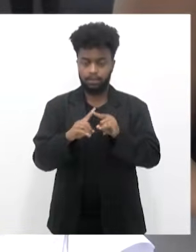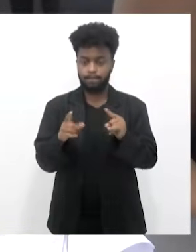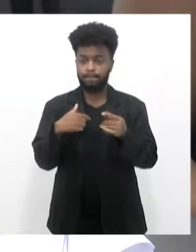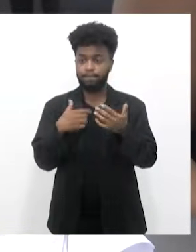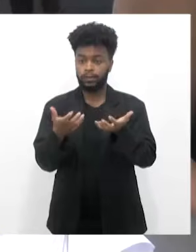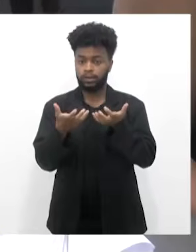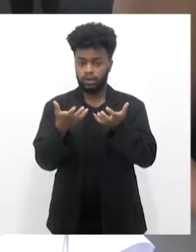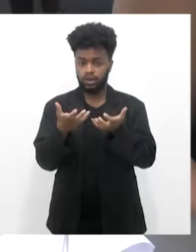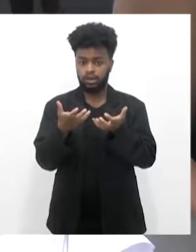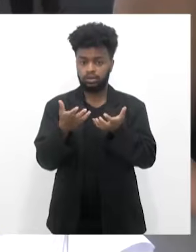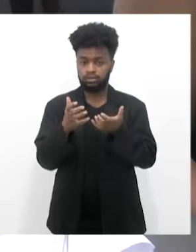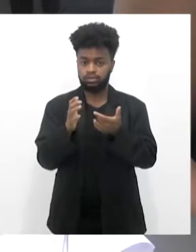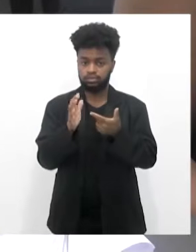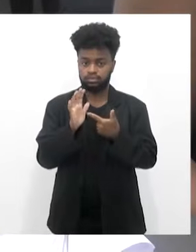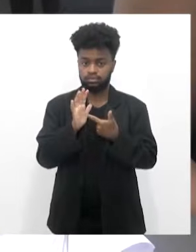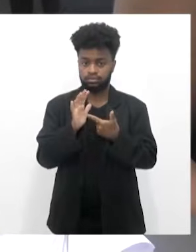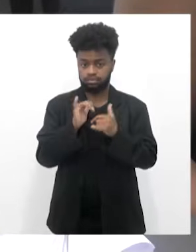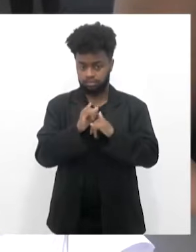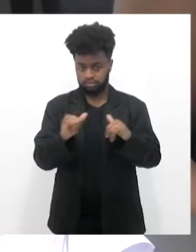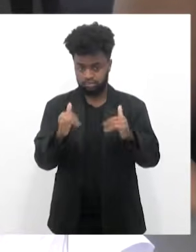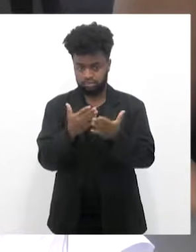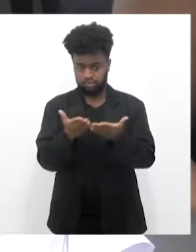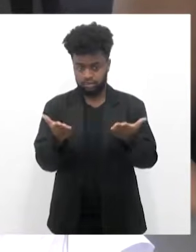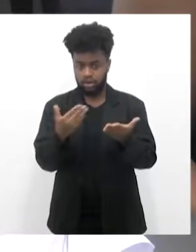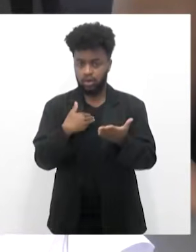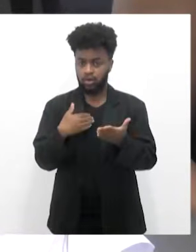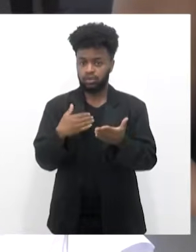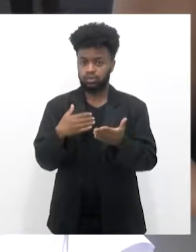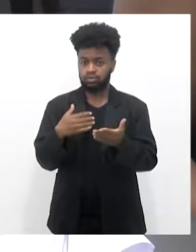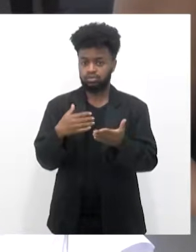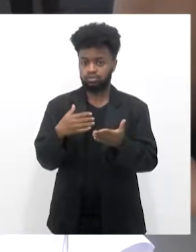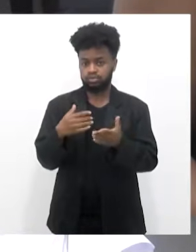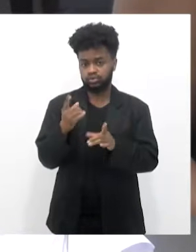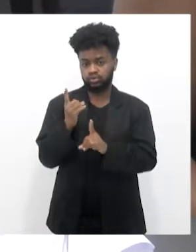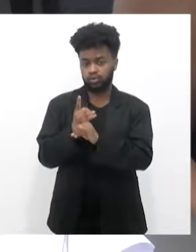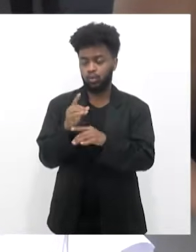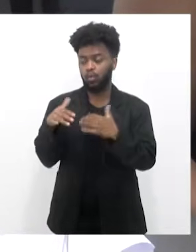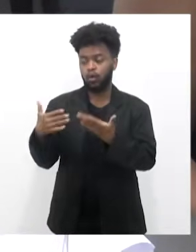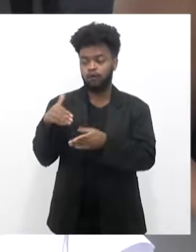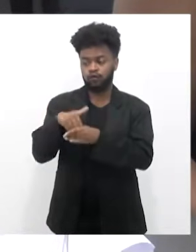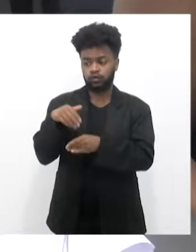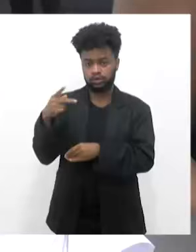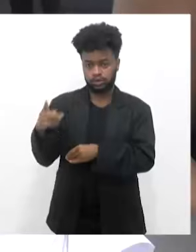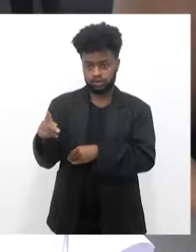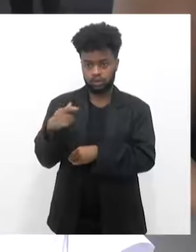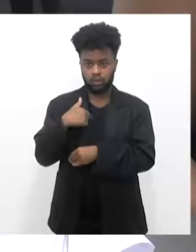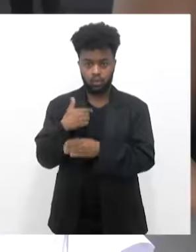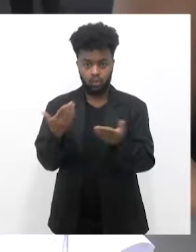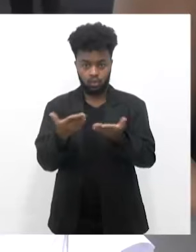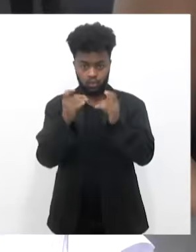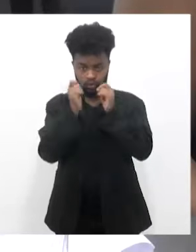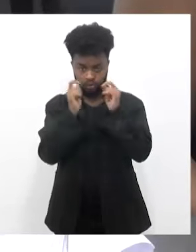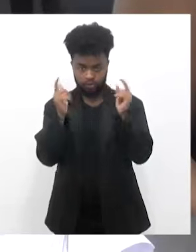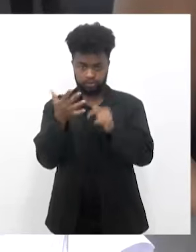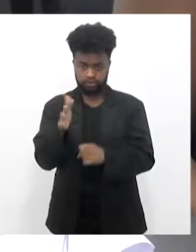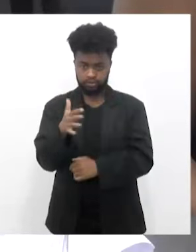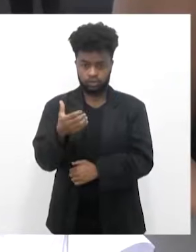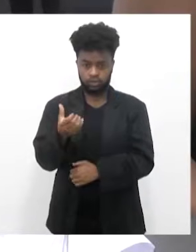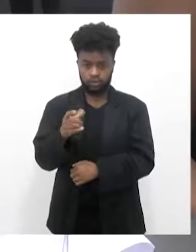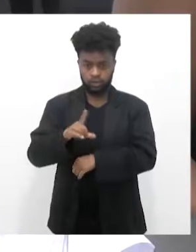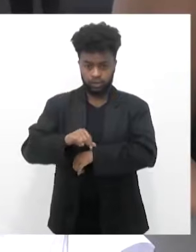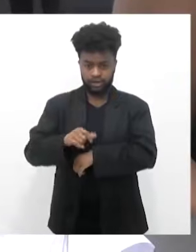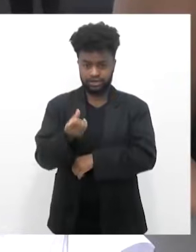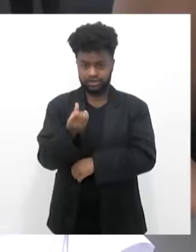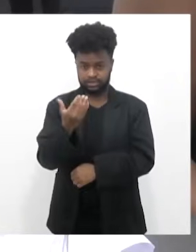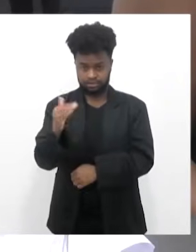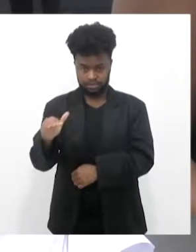dizer que eu tive acesso ao voto do deputado Amorim hoje, quando acordei, por volta das 6, 6h30